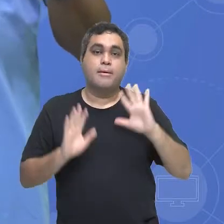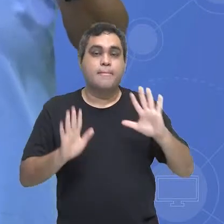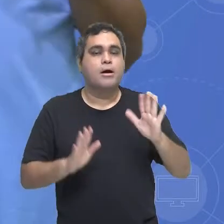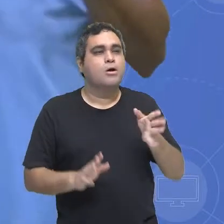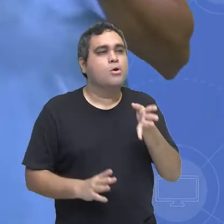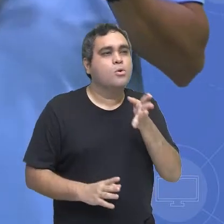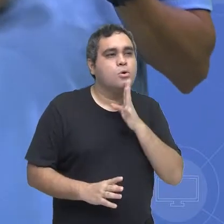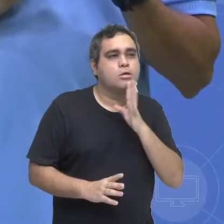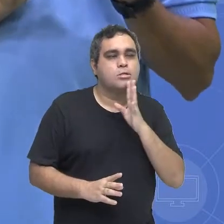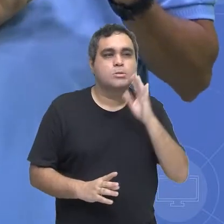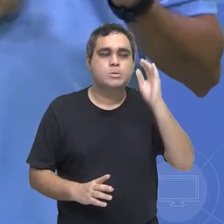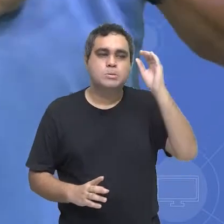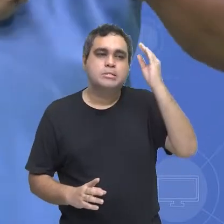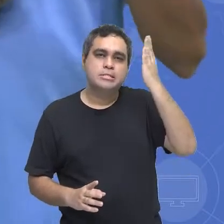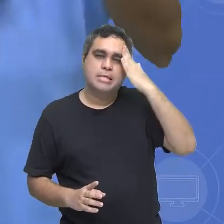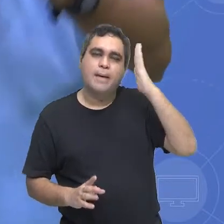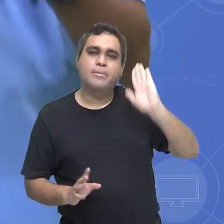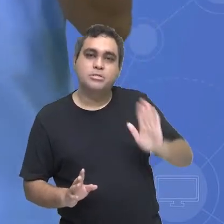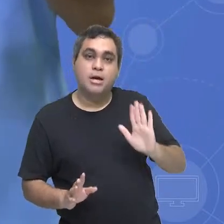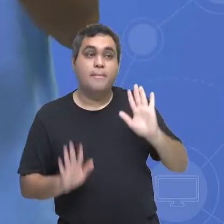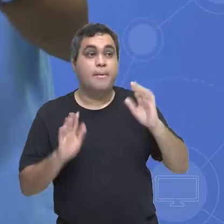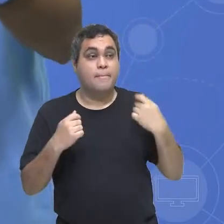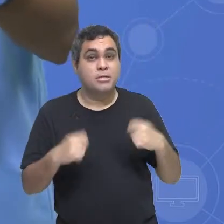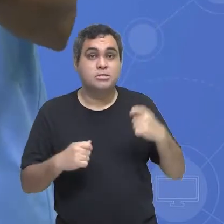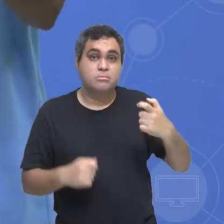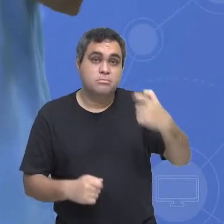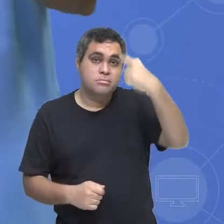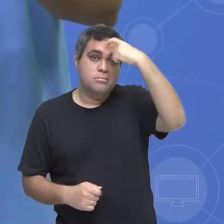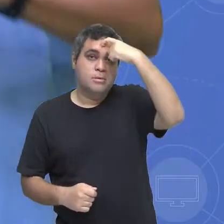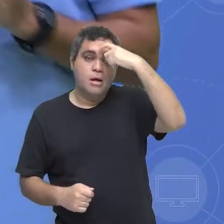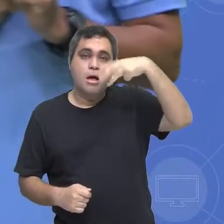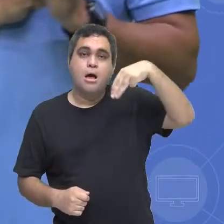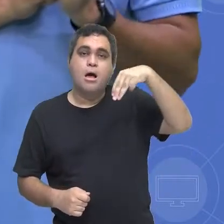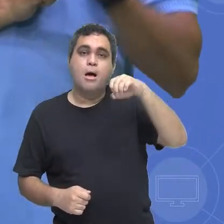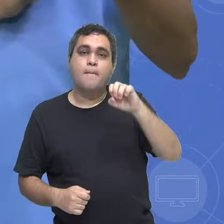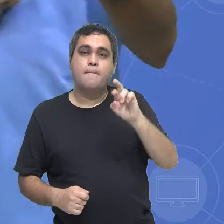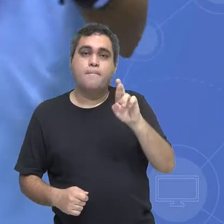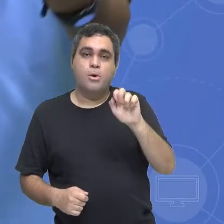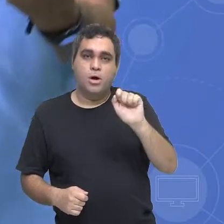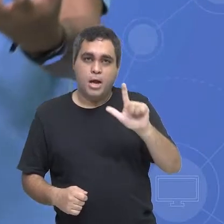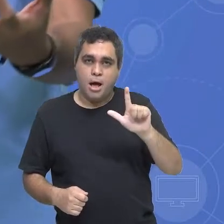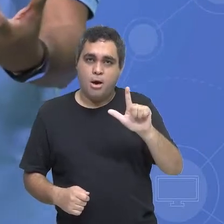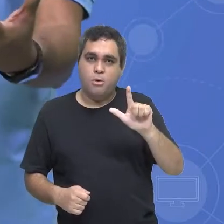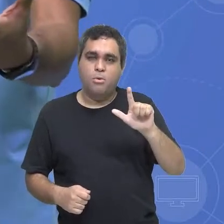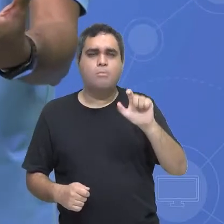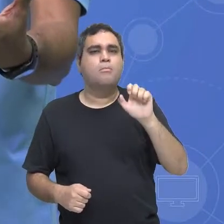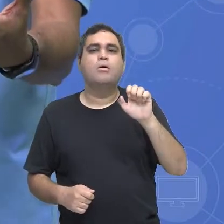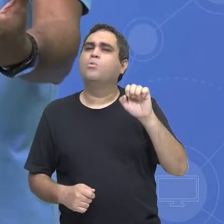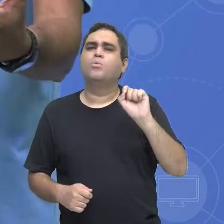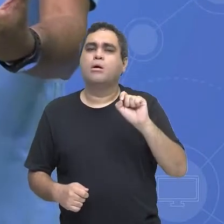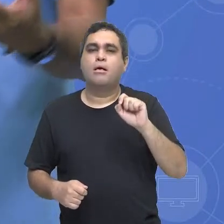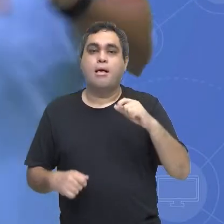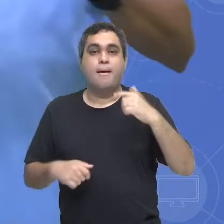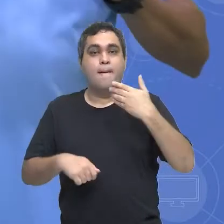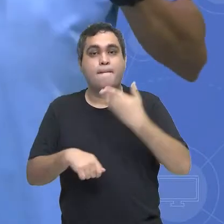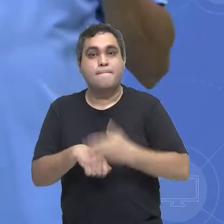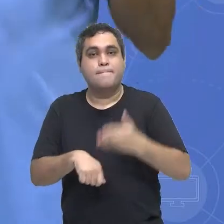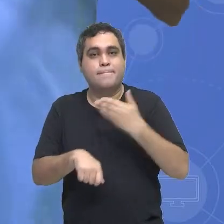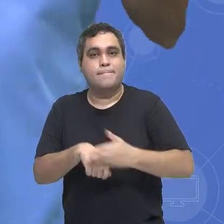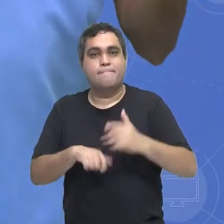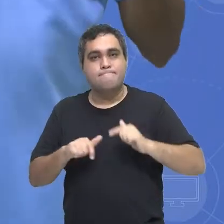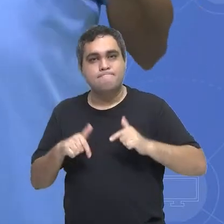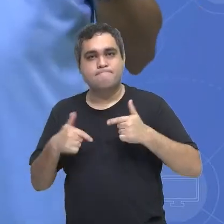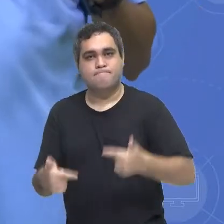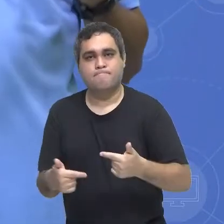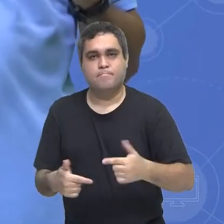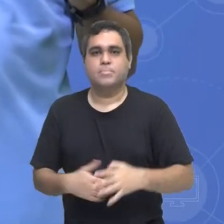valores. Eu preciso ter o quê? Uma consciência moral. E quando eu falo de moral, eu falo da prática, tá? Não adianta eu